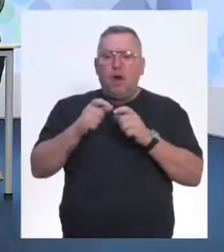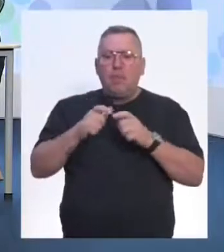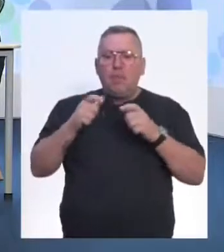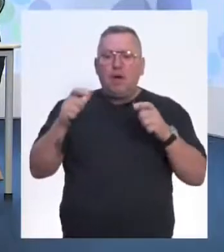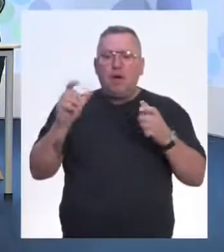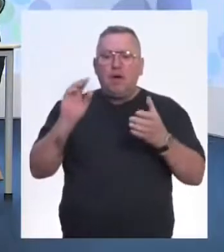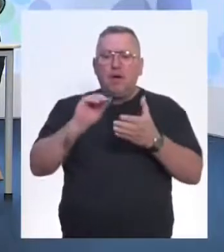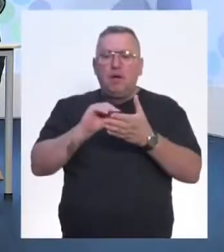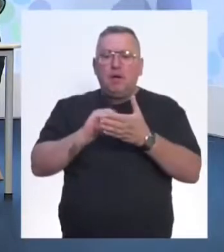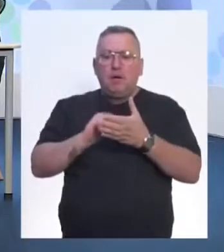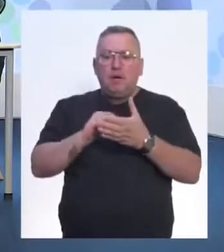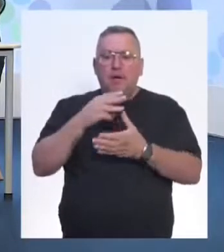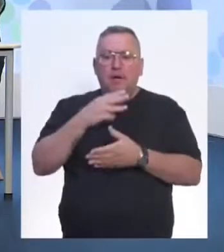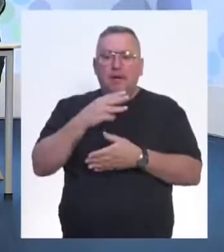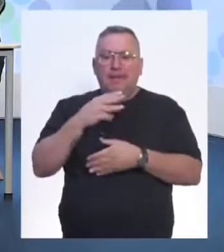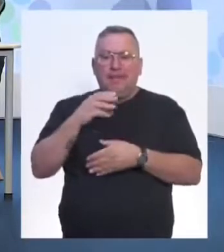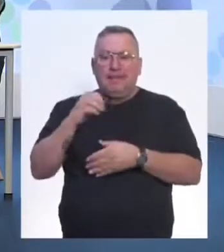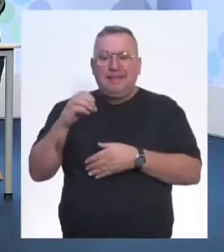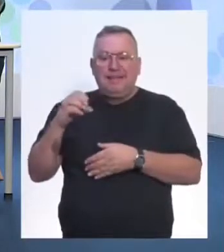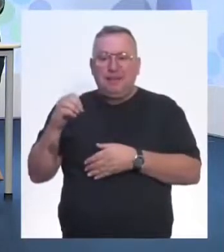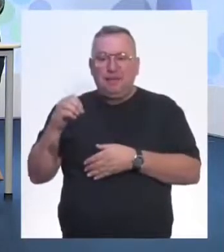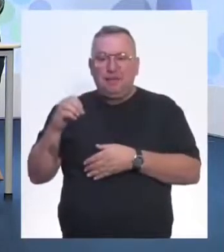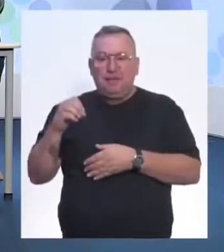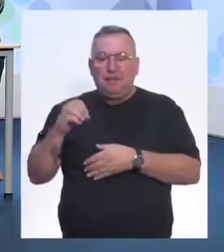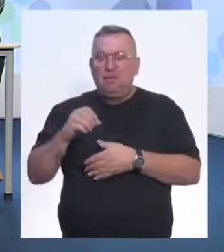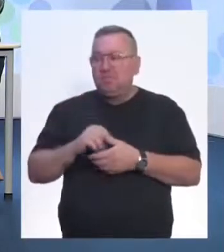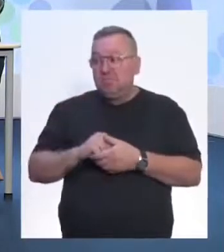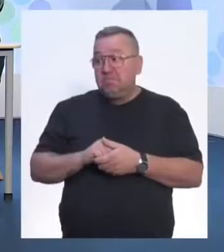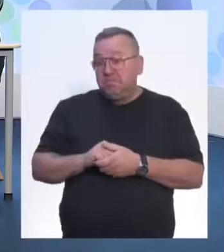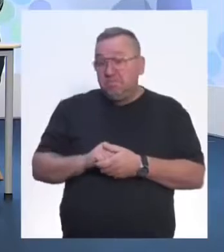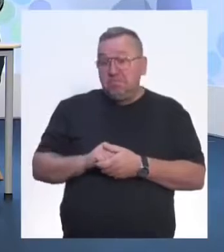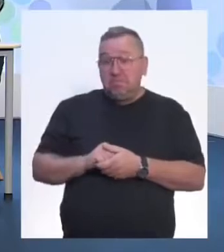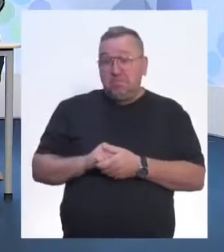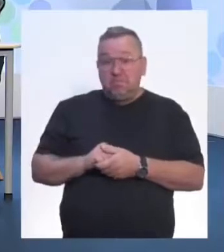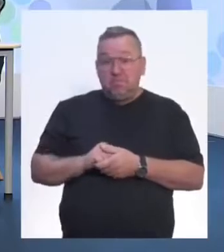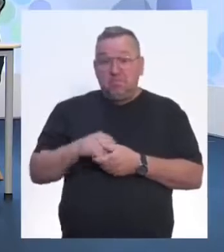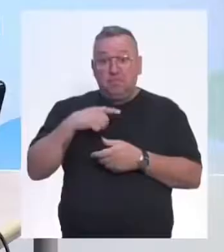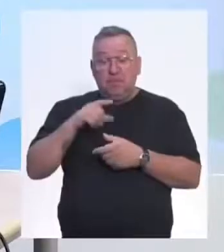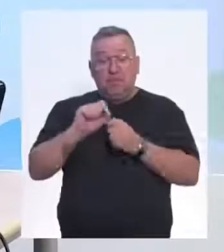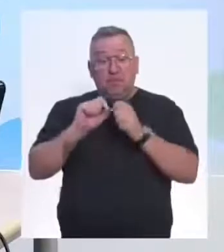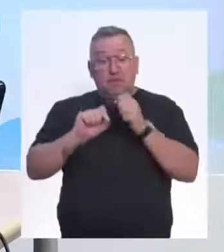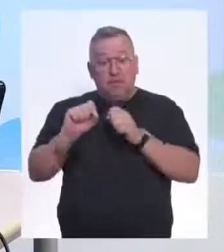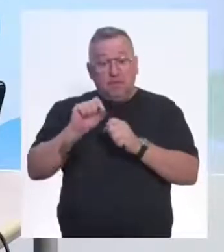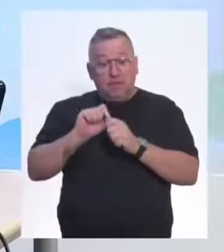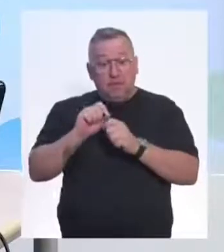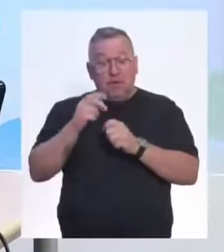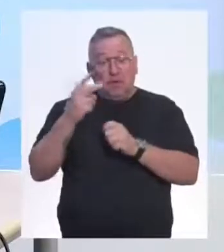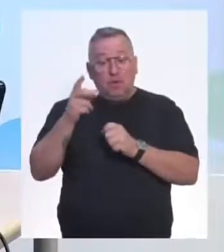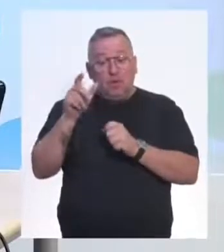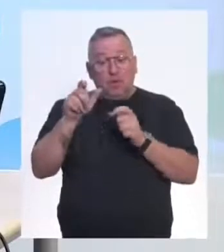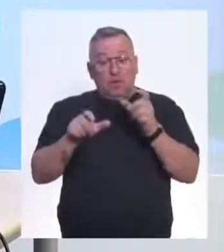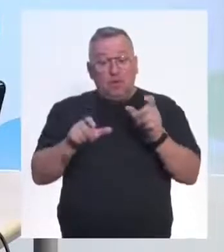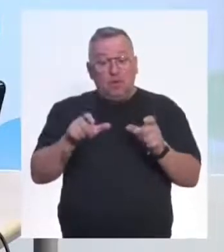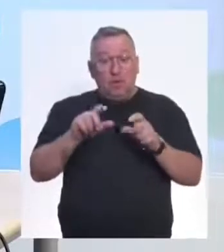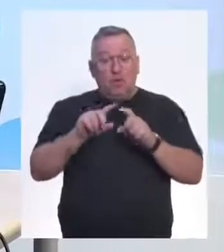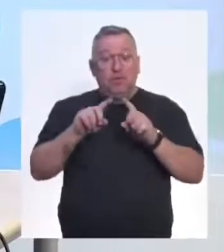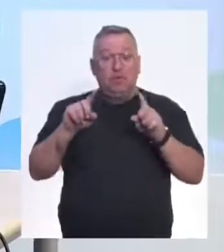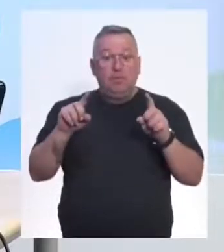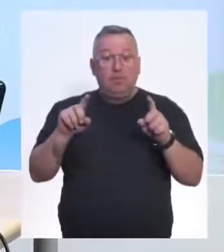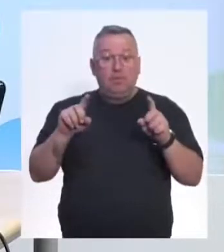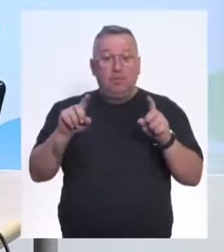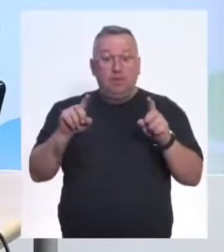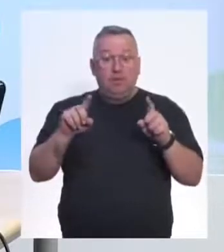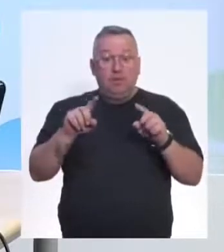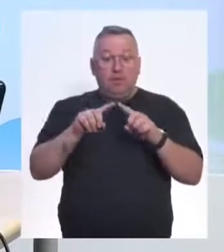maioria colocou 300. Tá bom. Certo? Sendo que ali a gente tinha a situação de 2 pessoas. Mas,